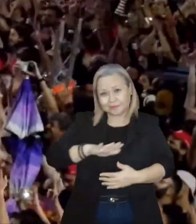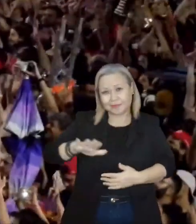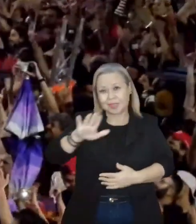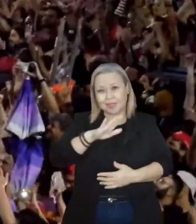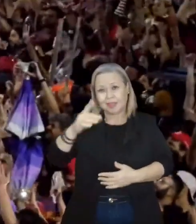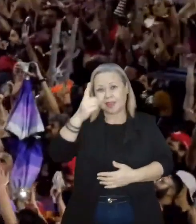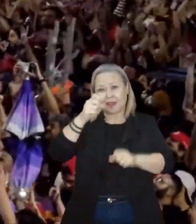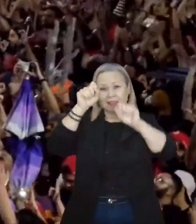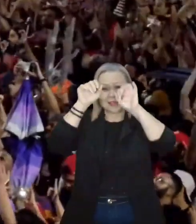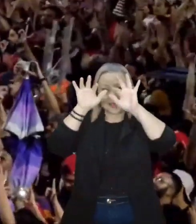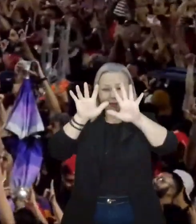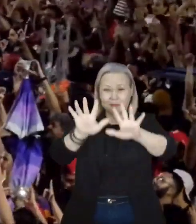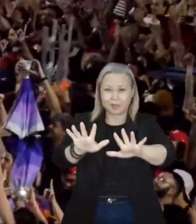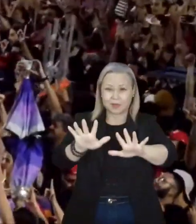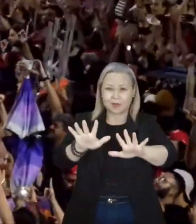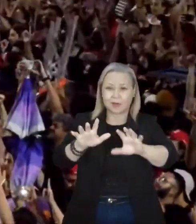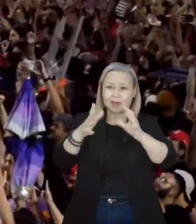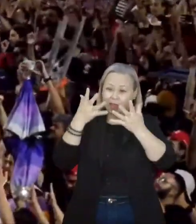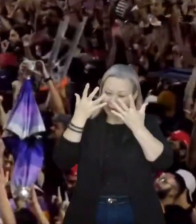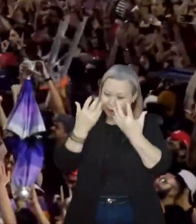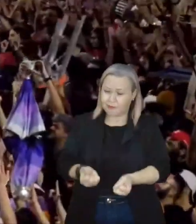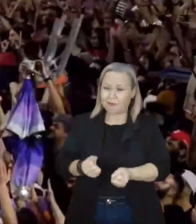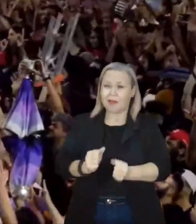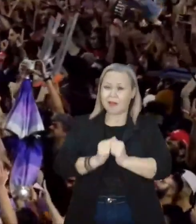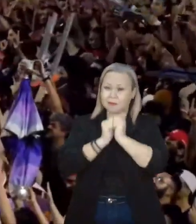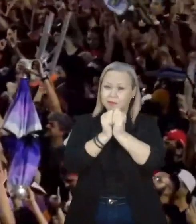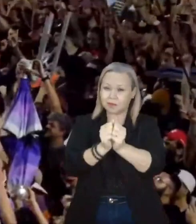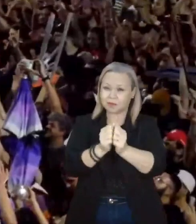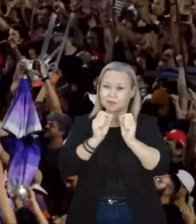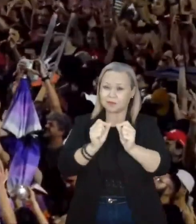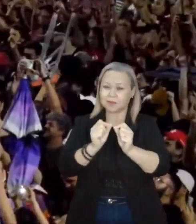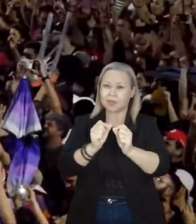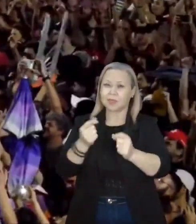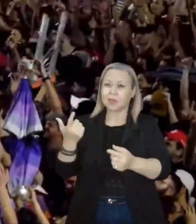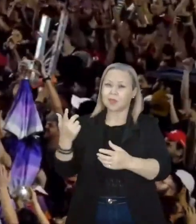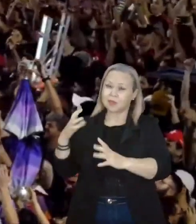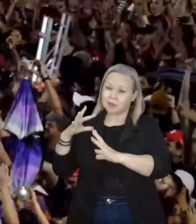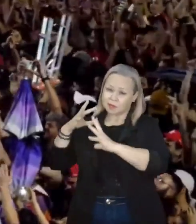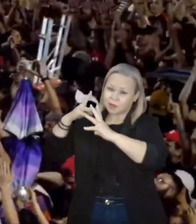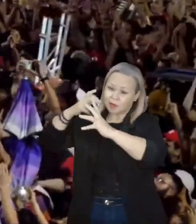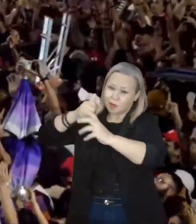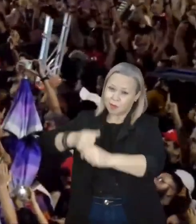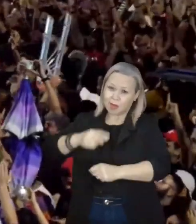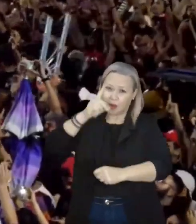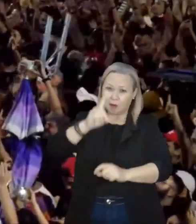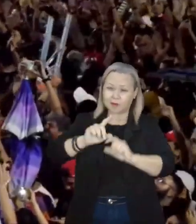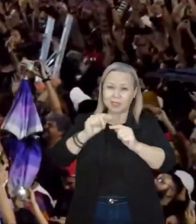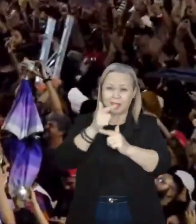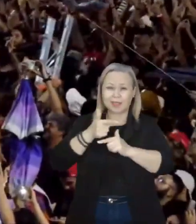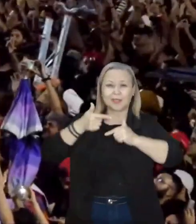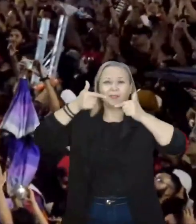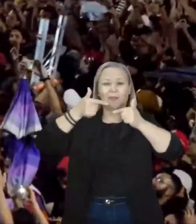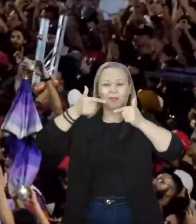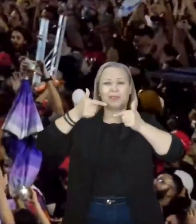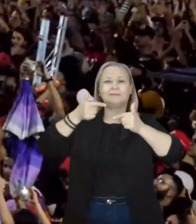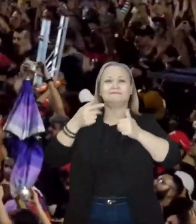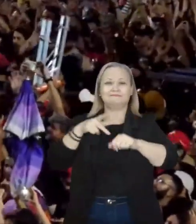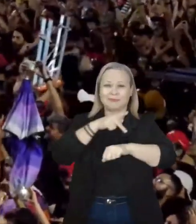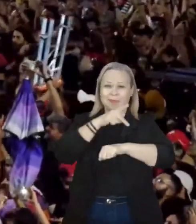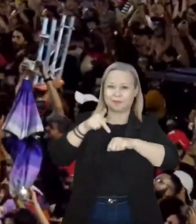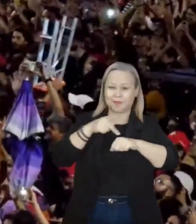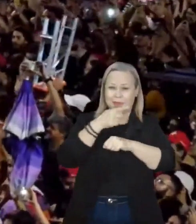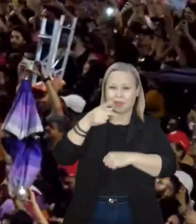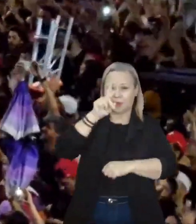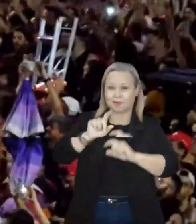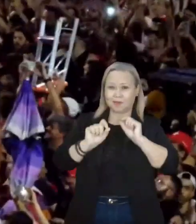Deus abençoe e vamos juntos, que nós vamos recuperar o direito de sorrir desse país, o direito